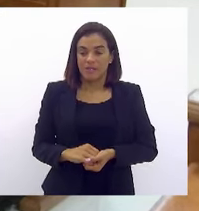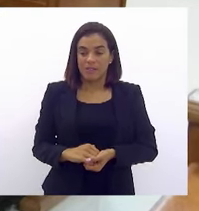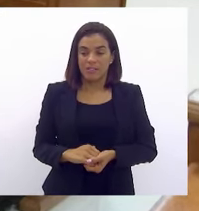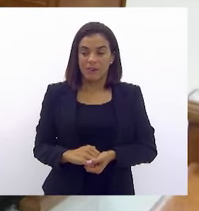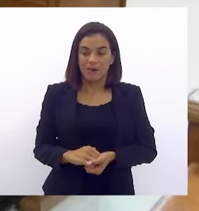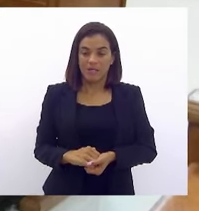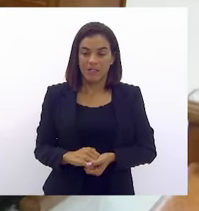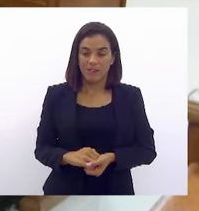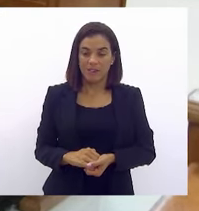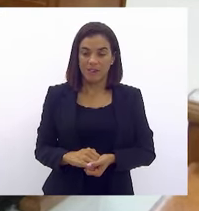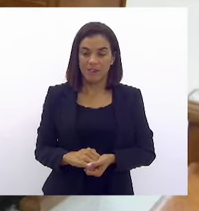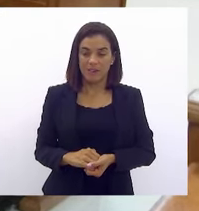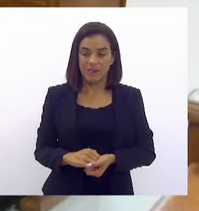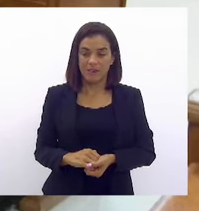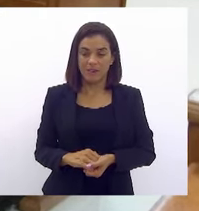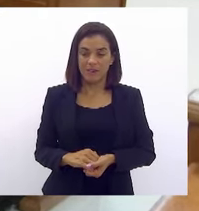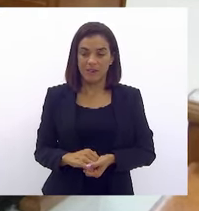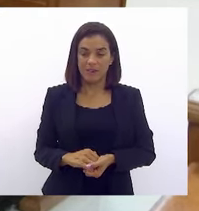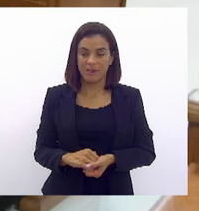Obrigado, querido.